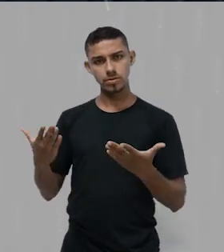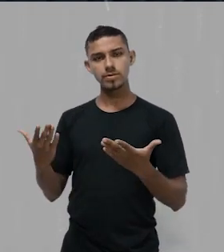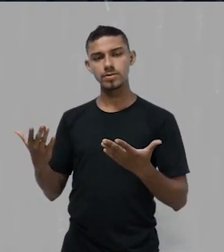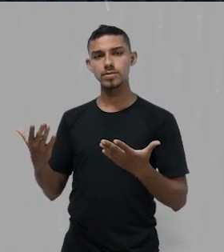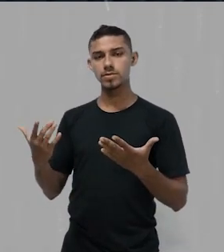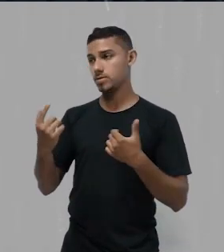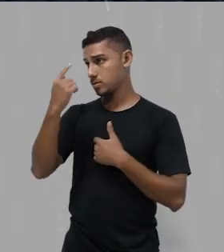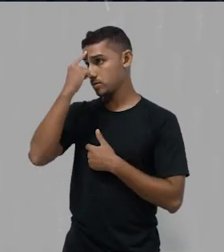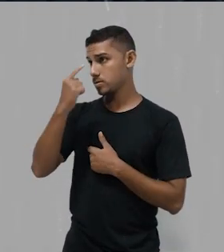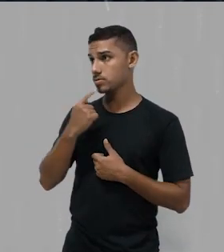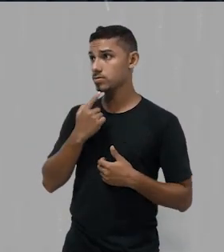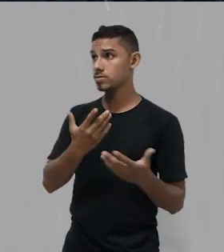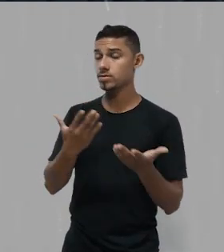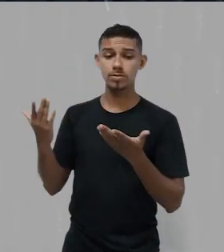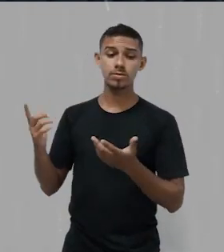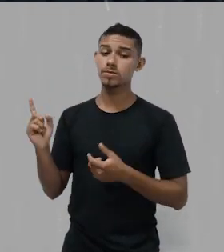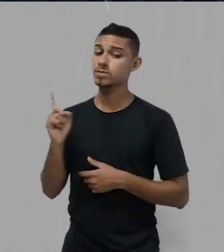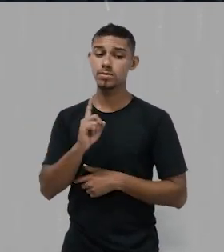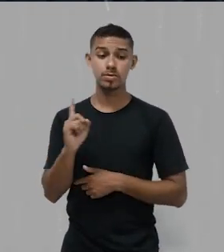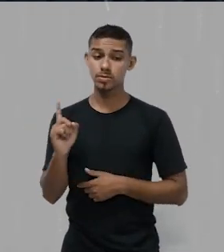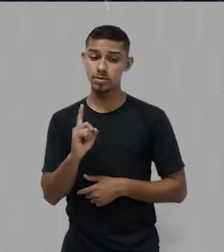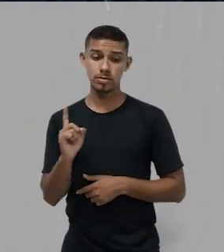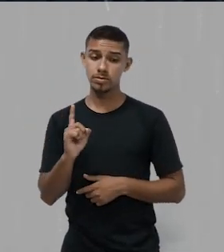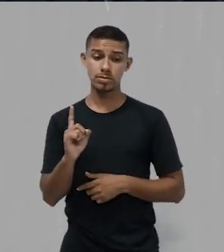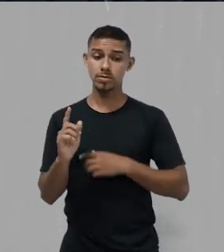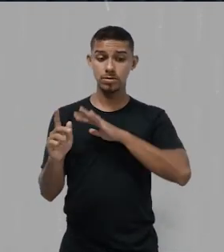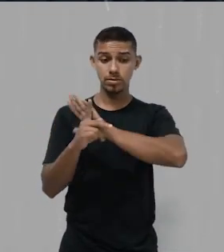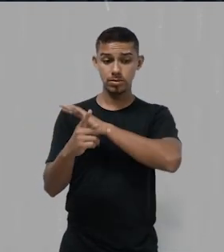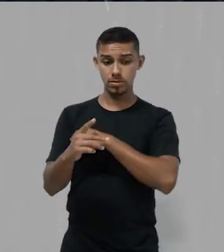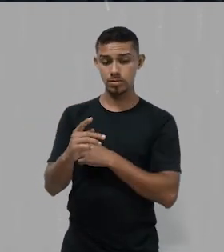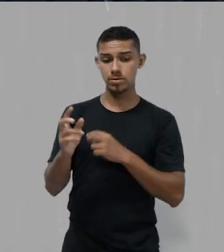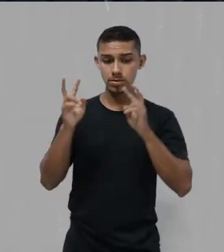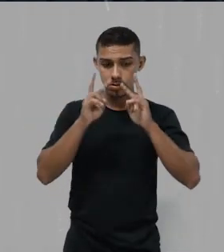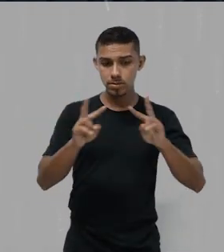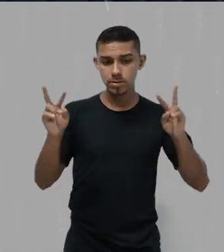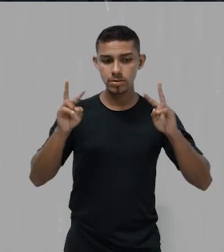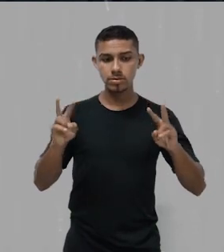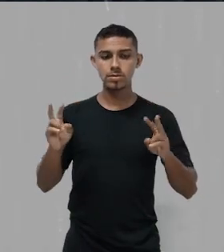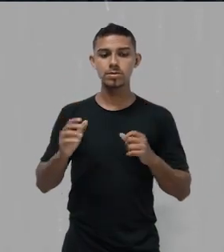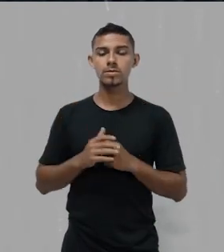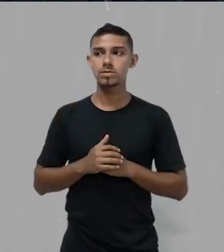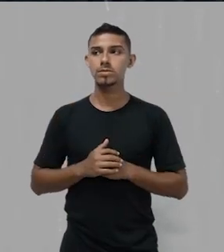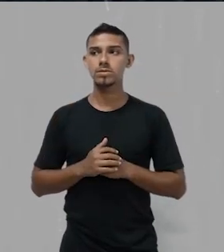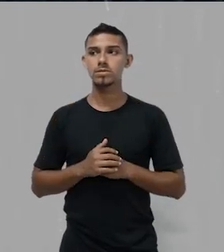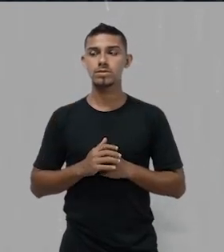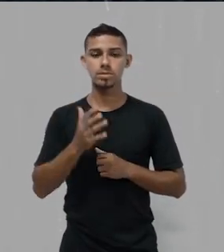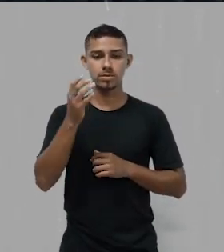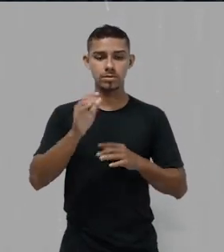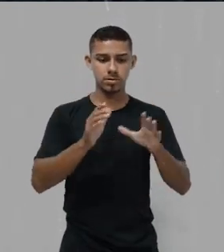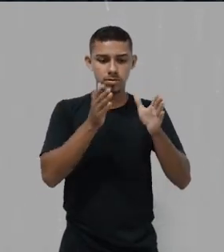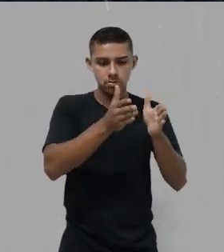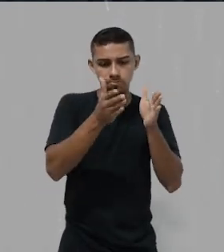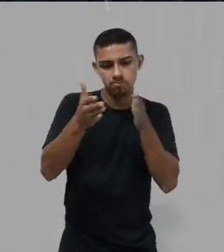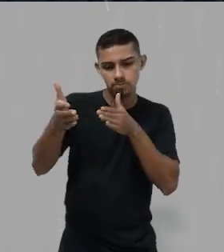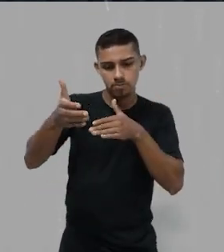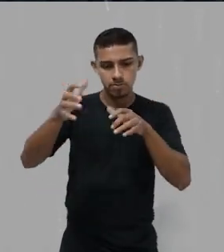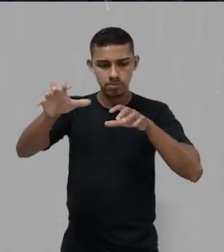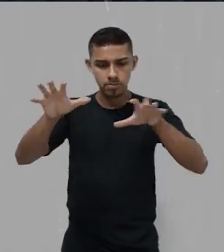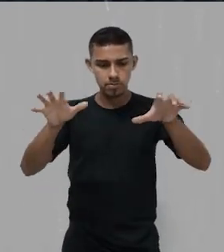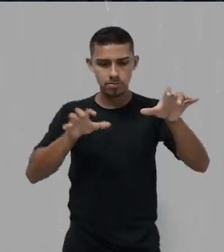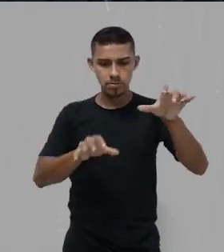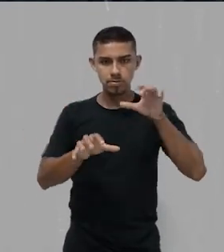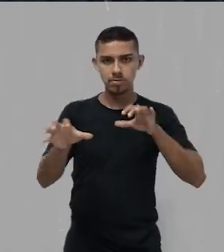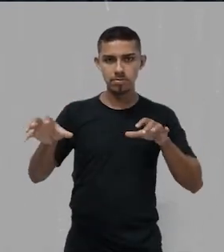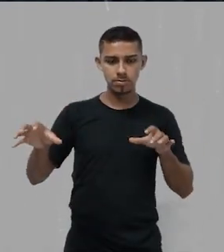figura está aqui, só que não na forma comum que a gente costuma ver. Ela está toda fragmentada, em pedaços, no meio da